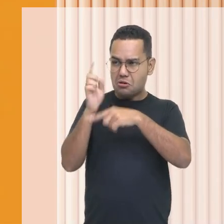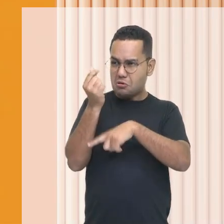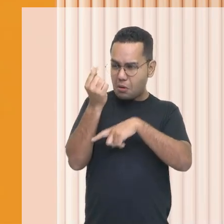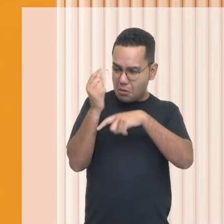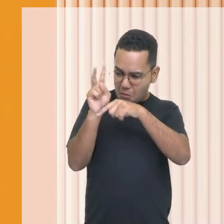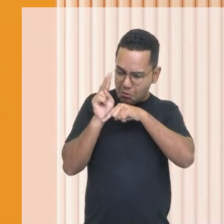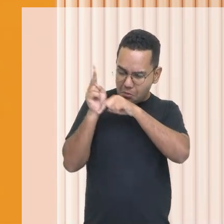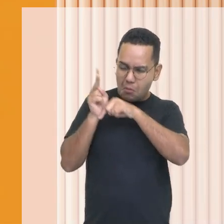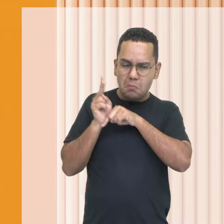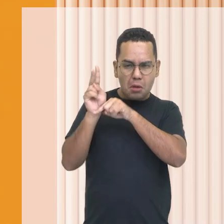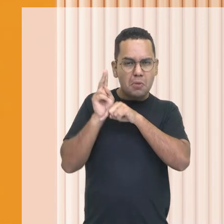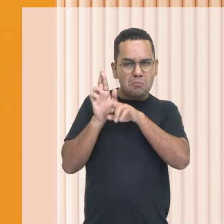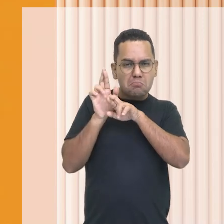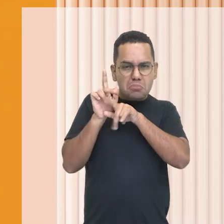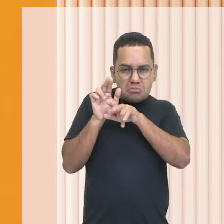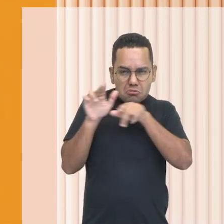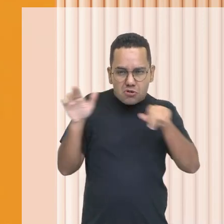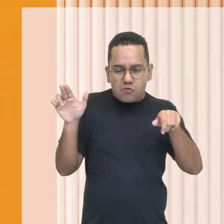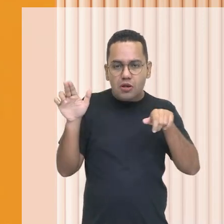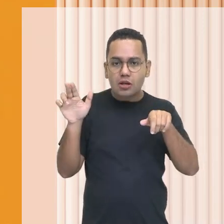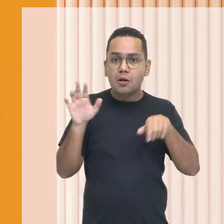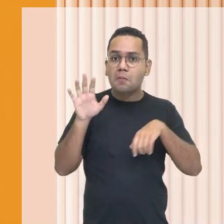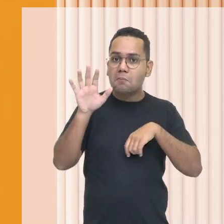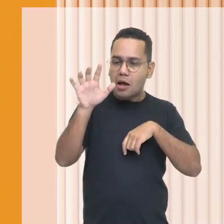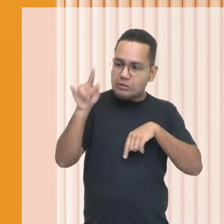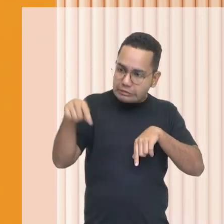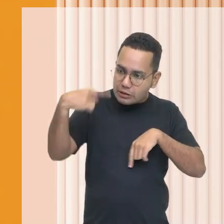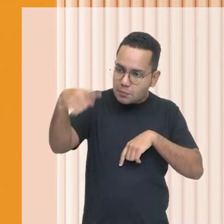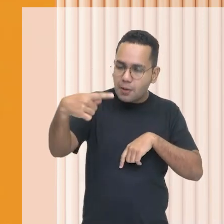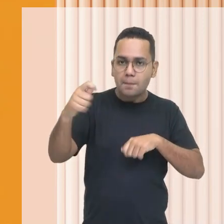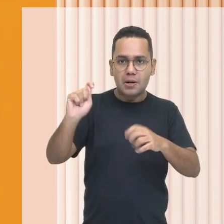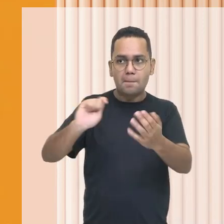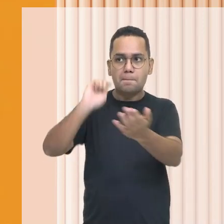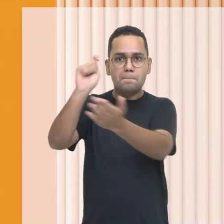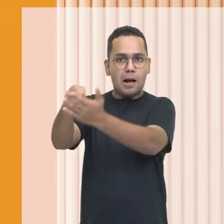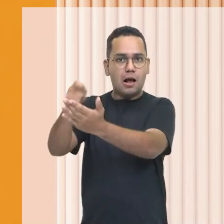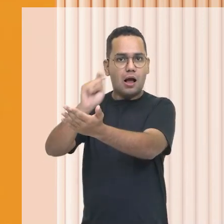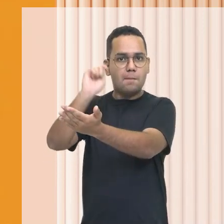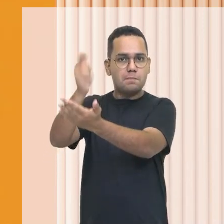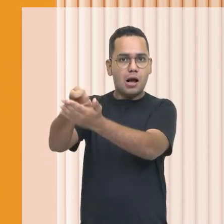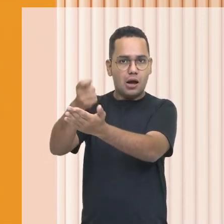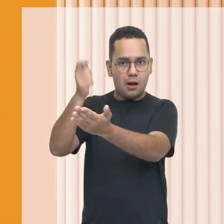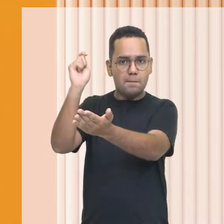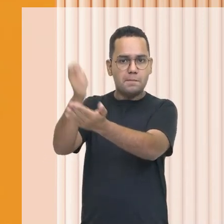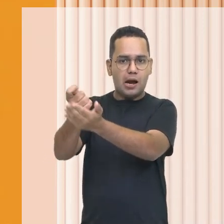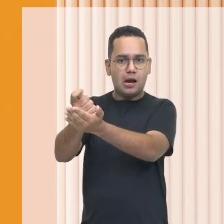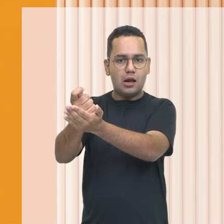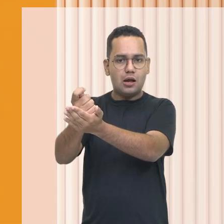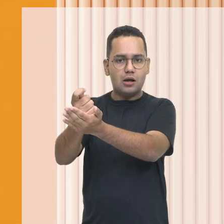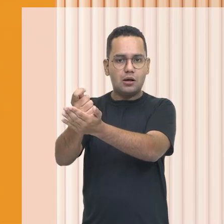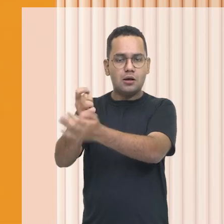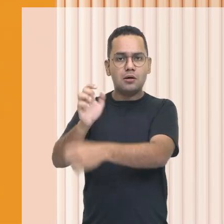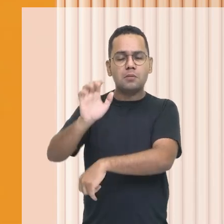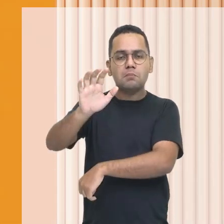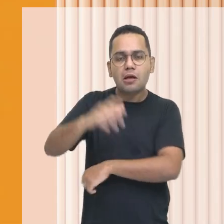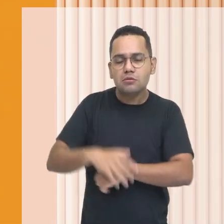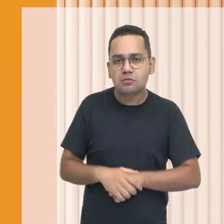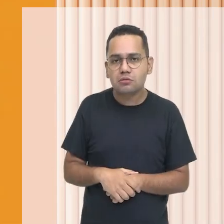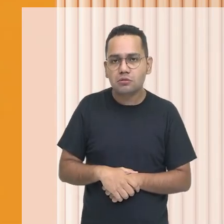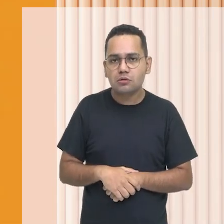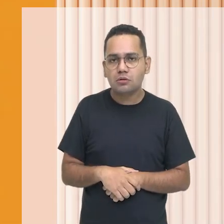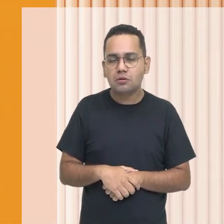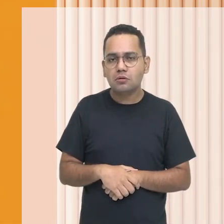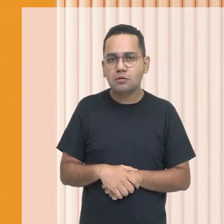hora de começar a pagar e de retornar esse financiamento, quem acaba pagando a